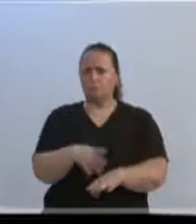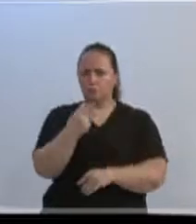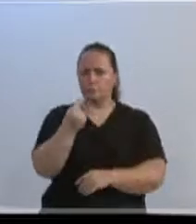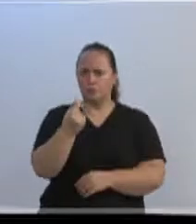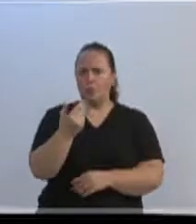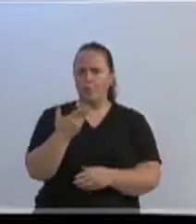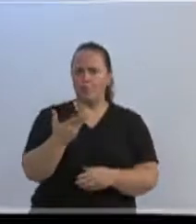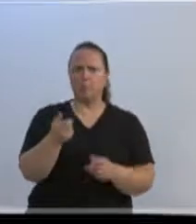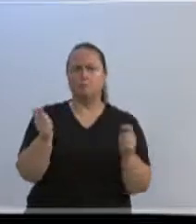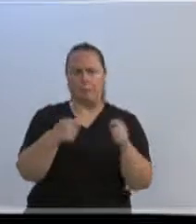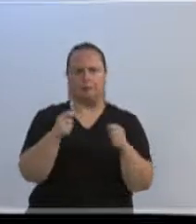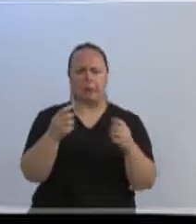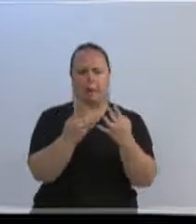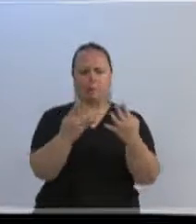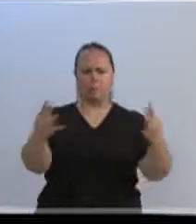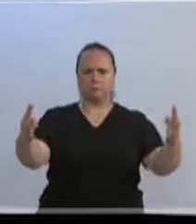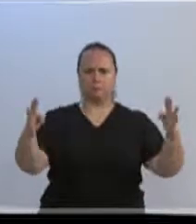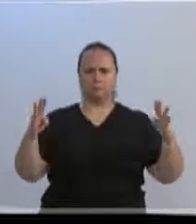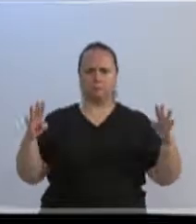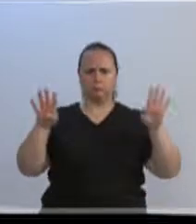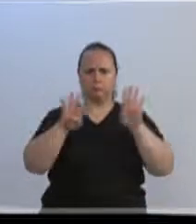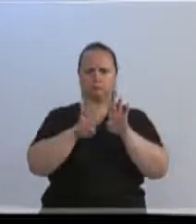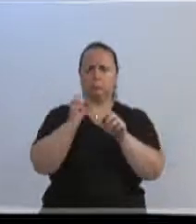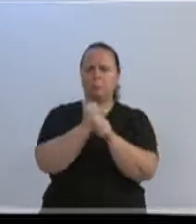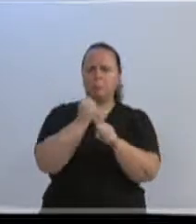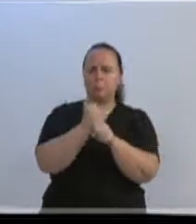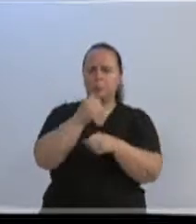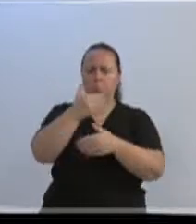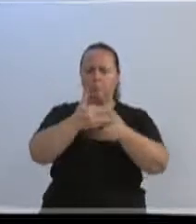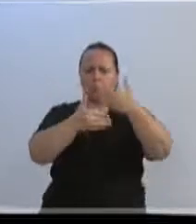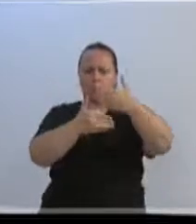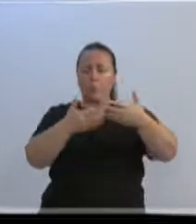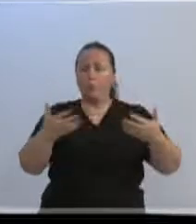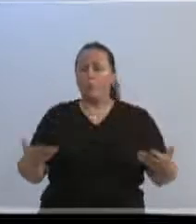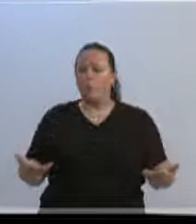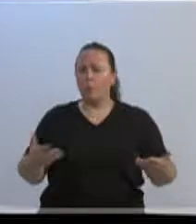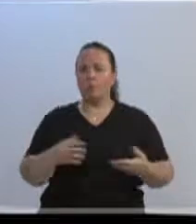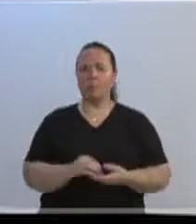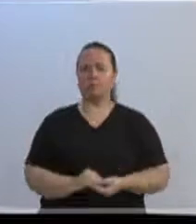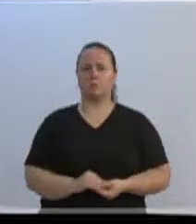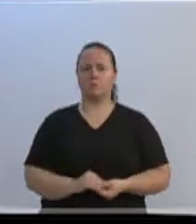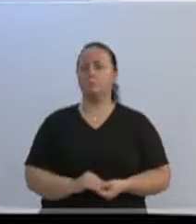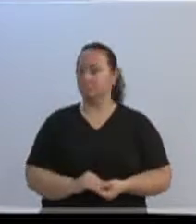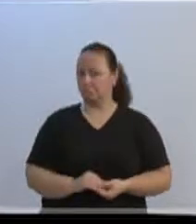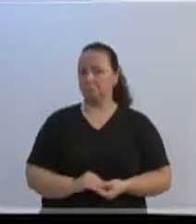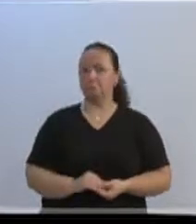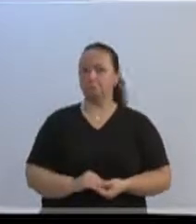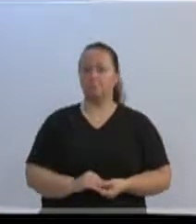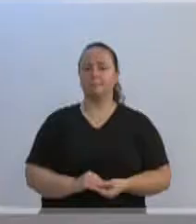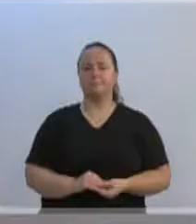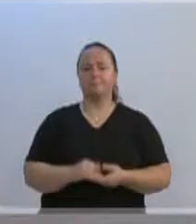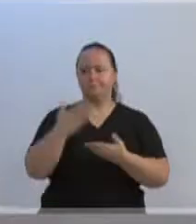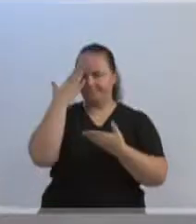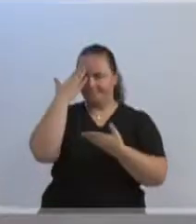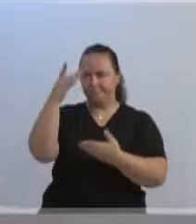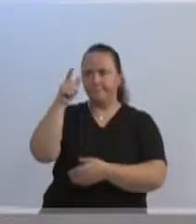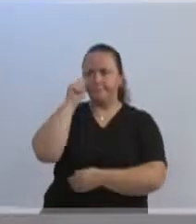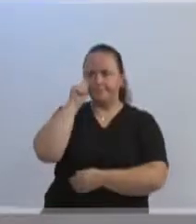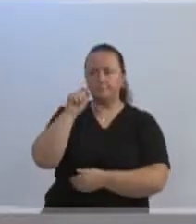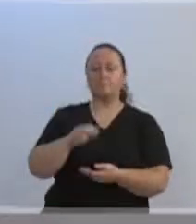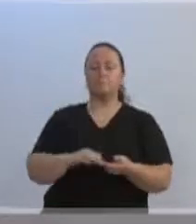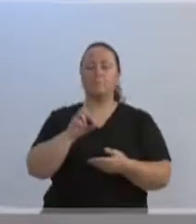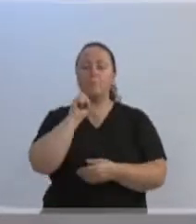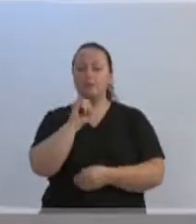cercar rodoviária fazer um muro enfim está inclusive a perder dinheiro não é porque pelo estacionamento se for fazer brigada ali se for